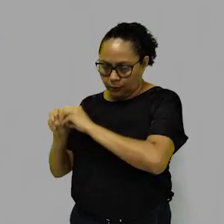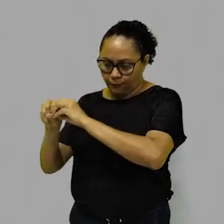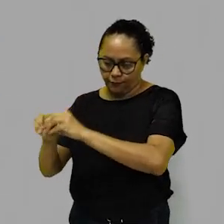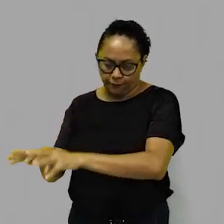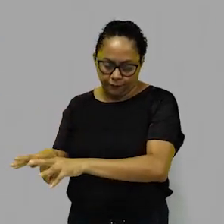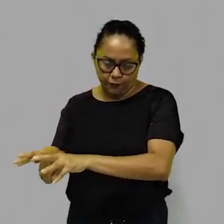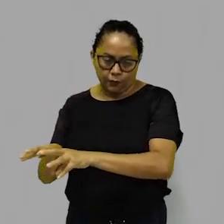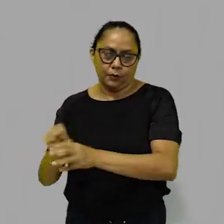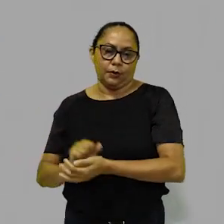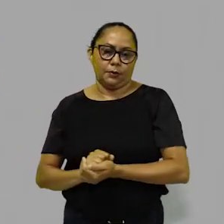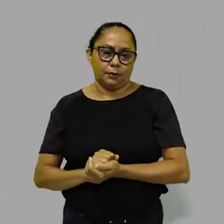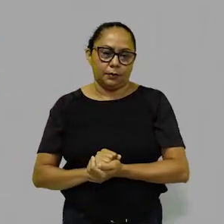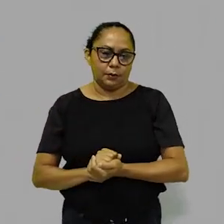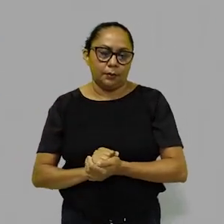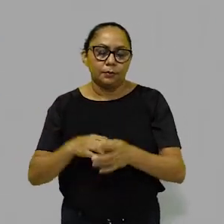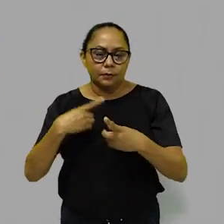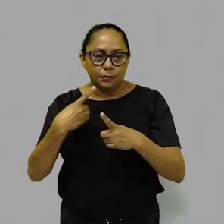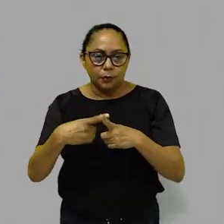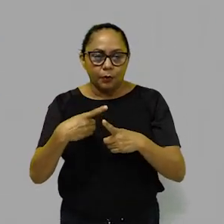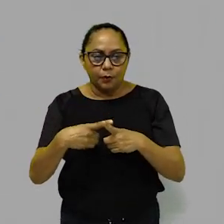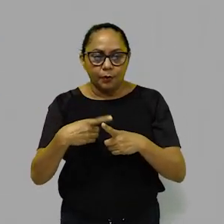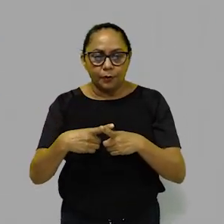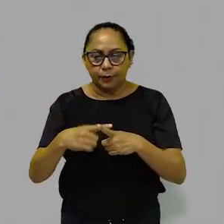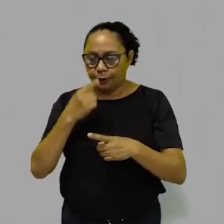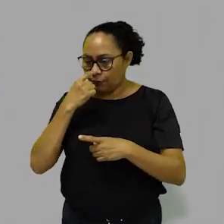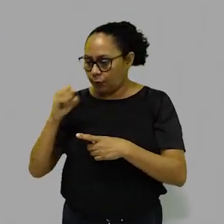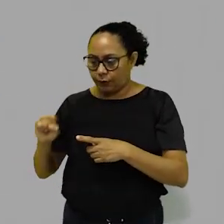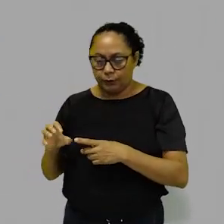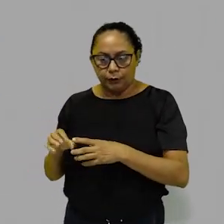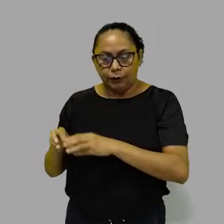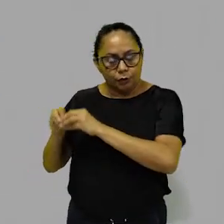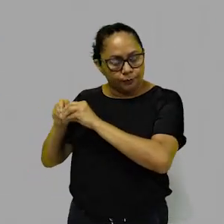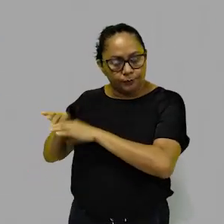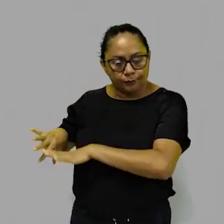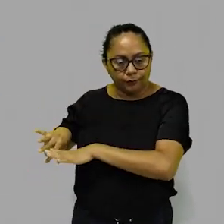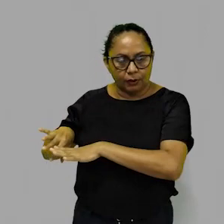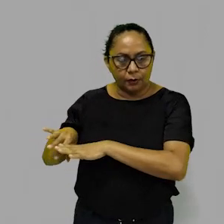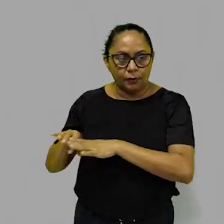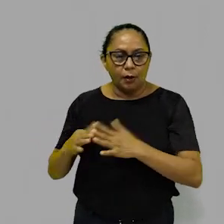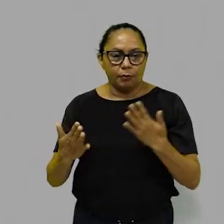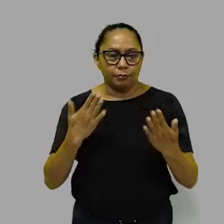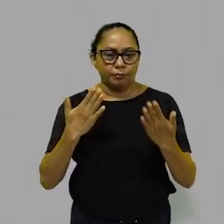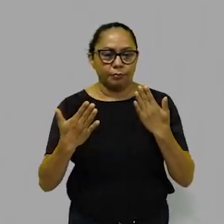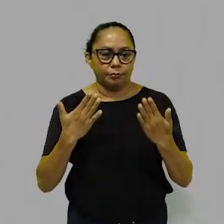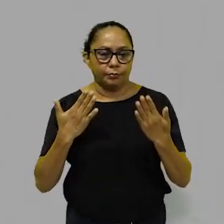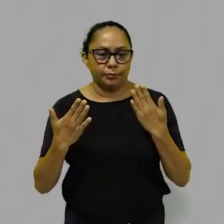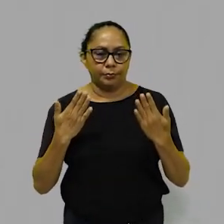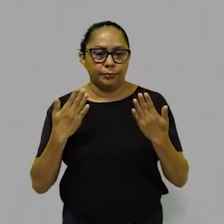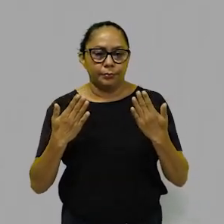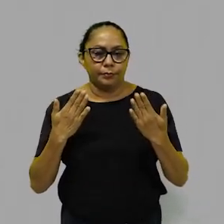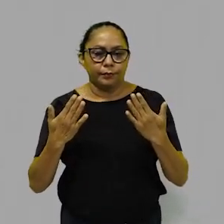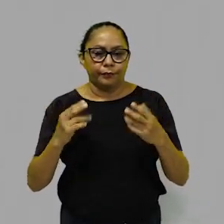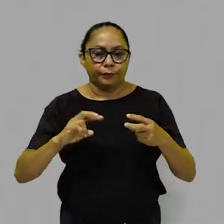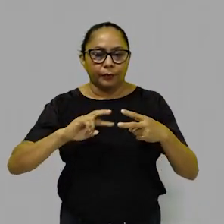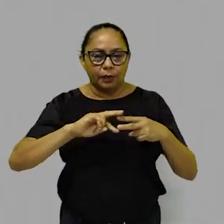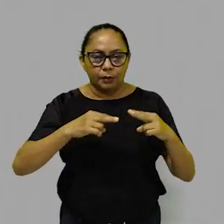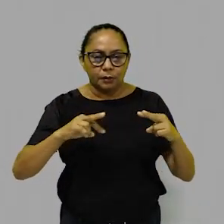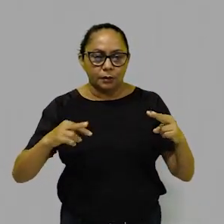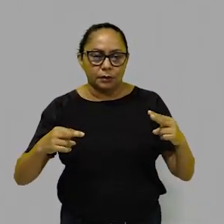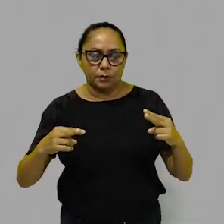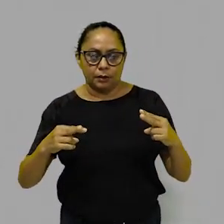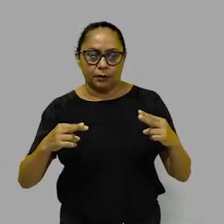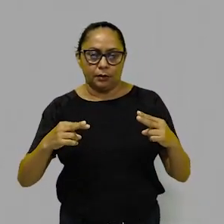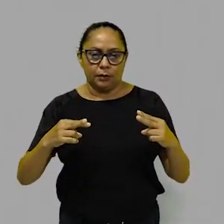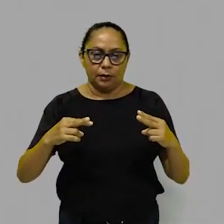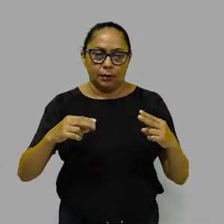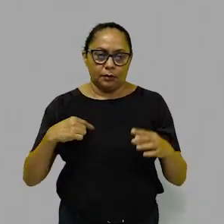fora. Jogar fora, porque aquilo ali não vai servir. É mais ou menos essa analogia que eu faço. As células que faziam